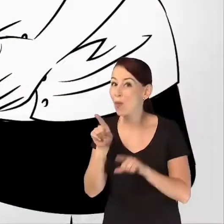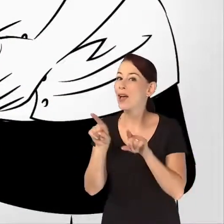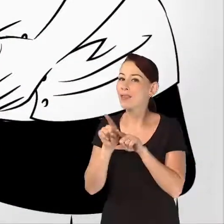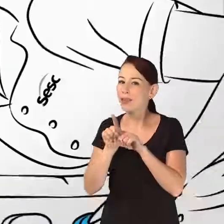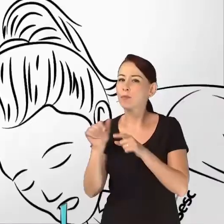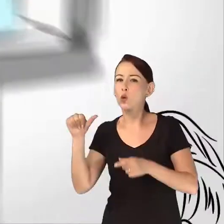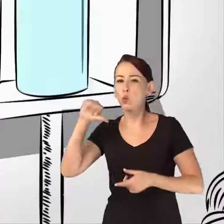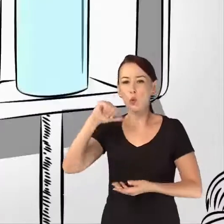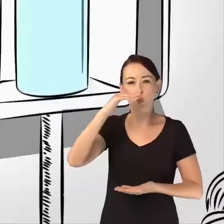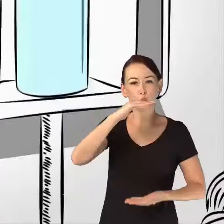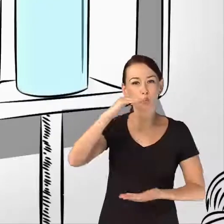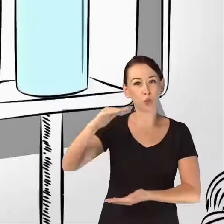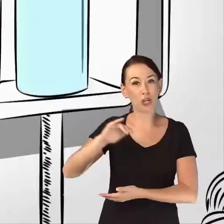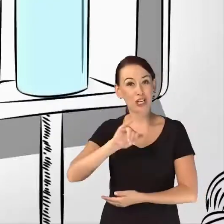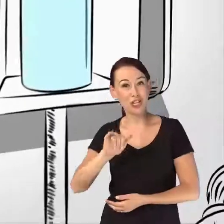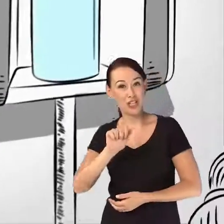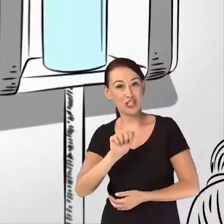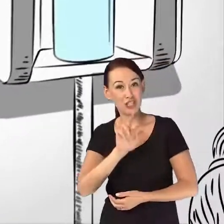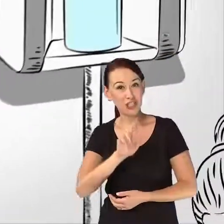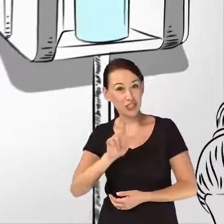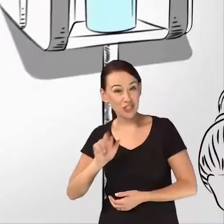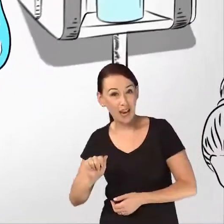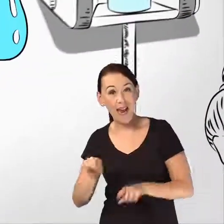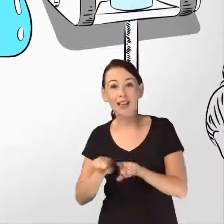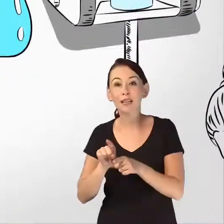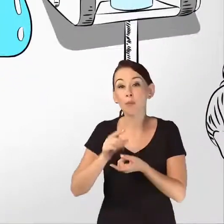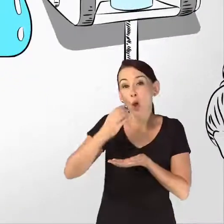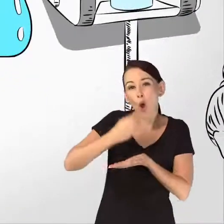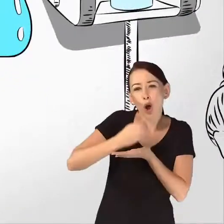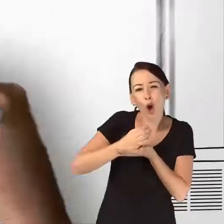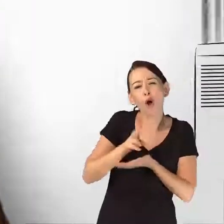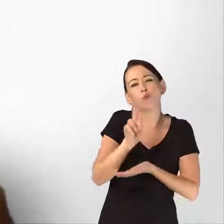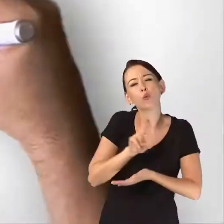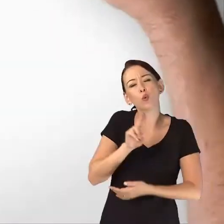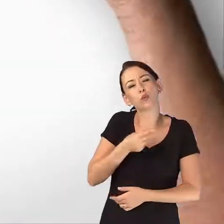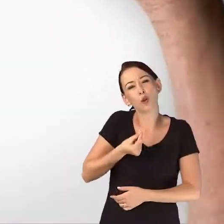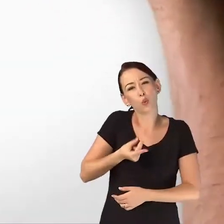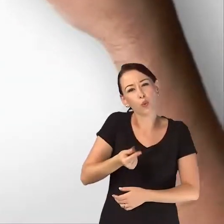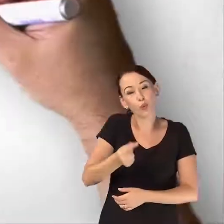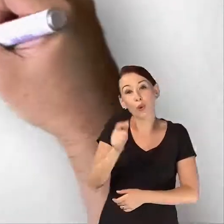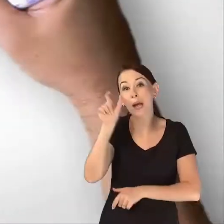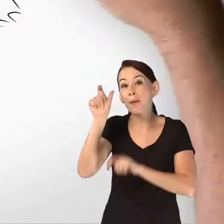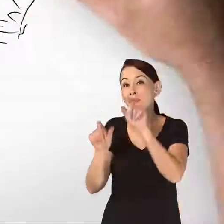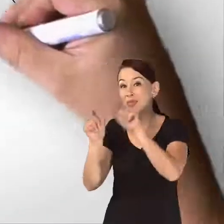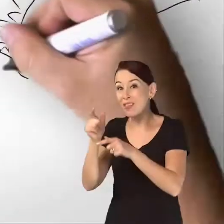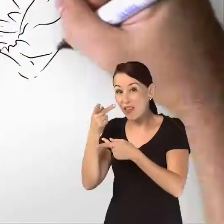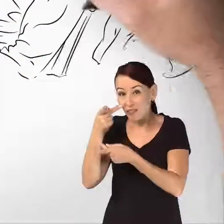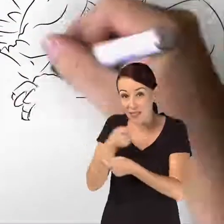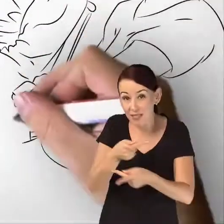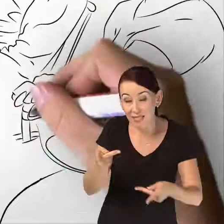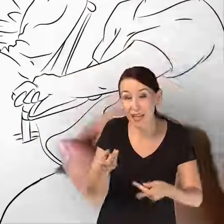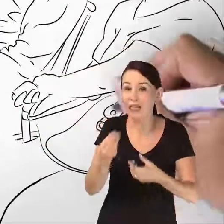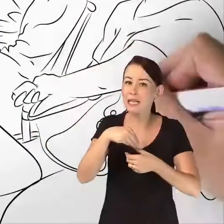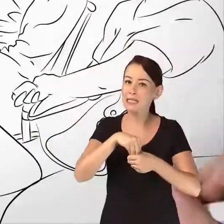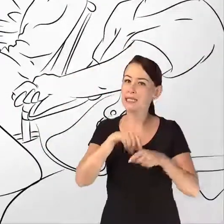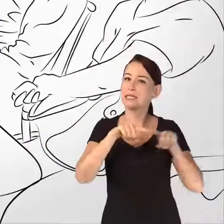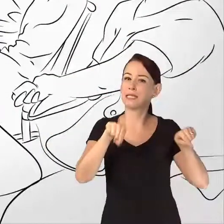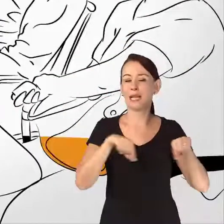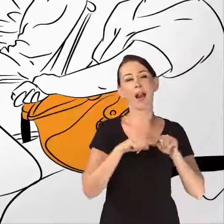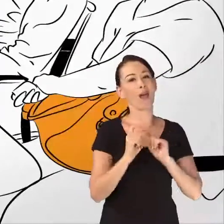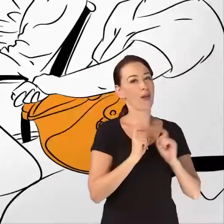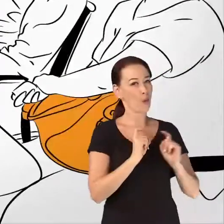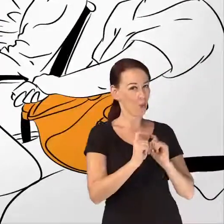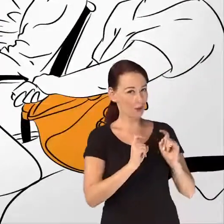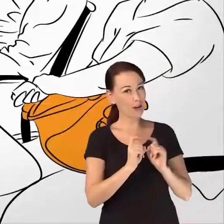Esta água também é servida em jarras, refresqueiras e copos duráveis, para visitantes e nas salas de